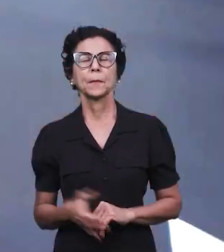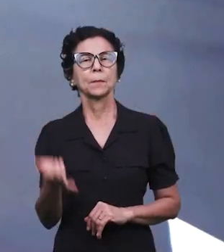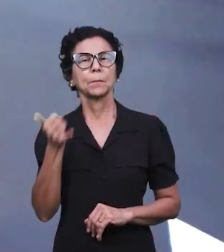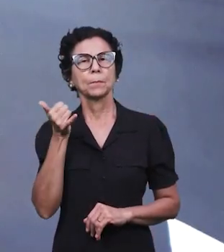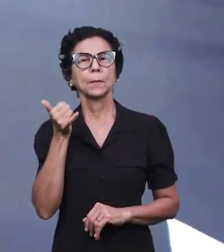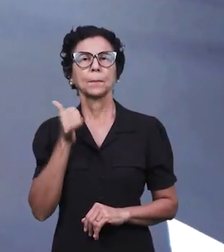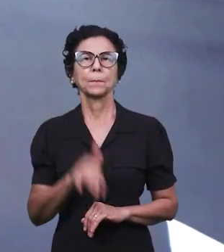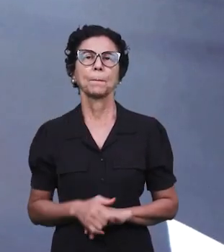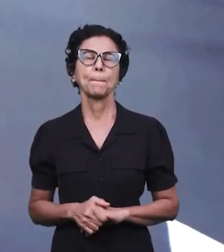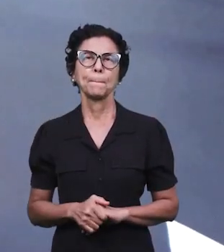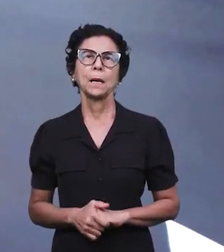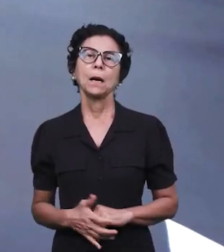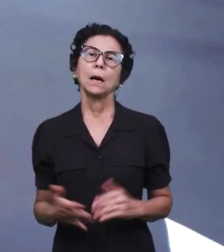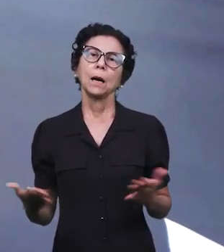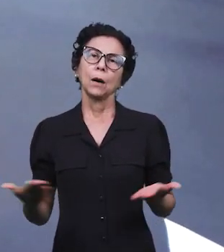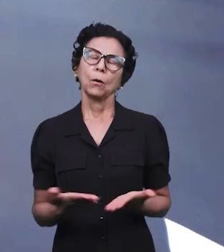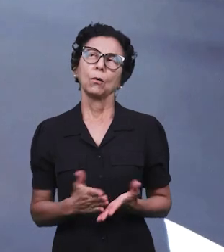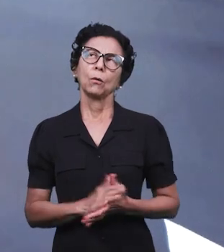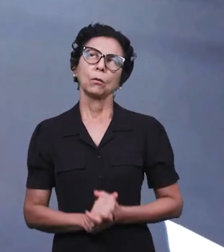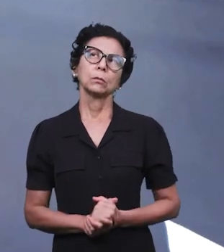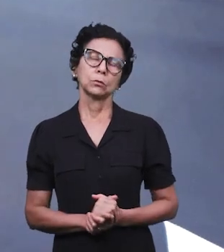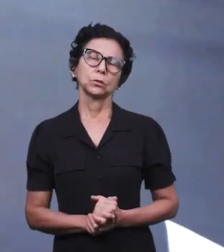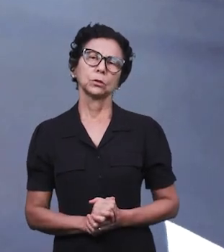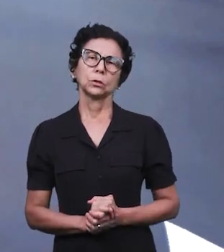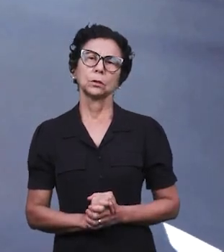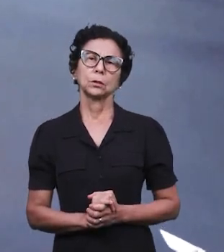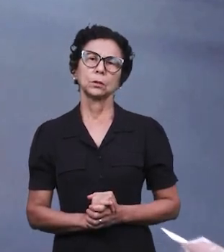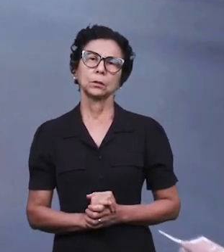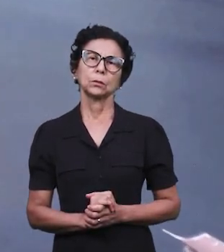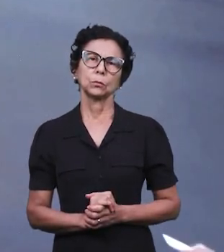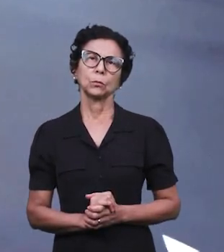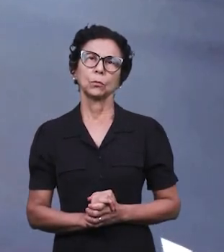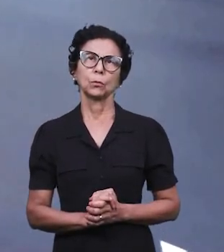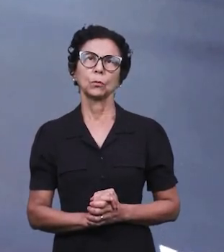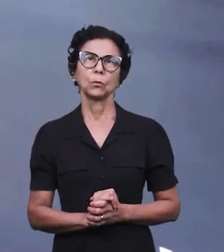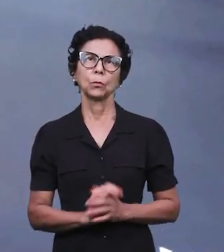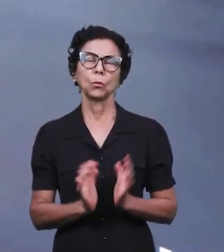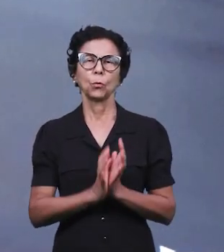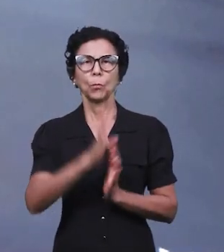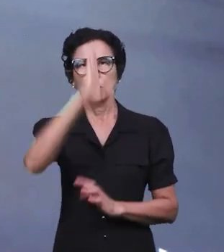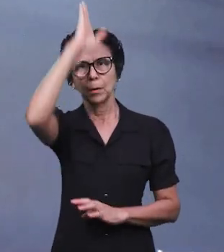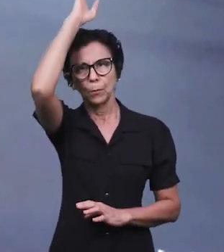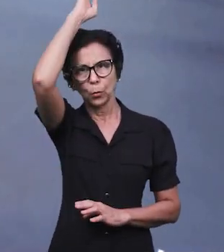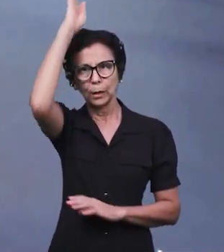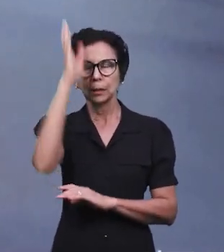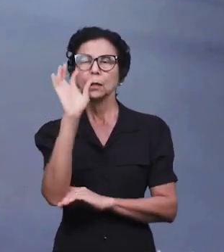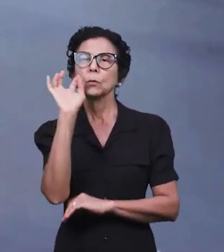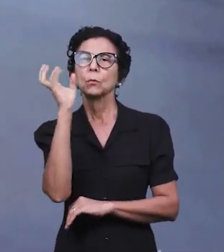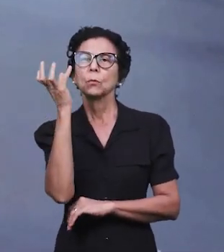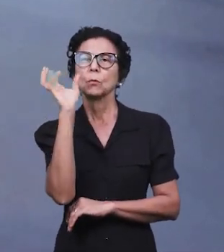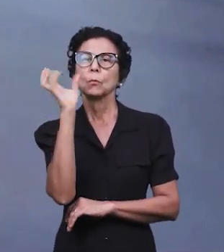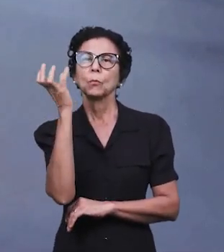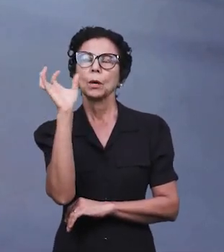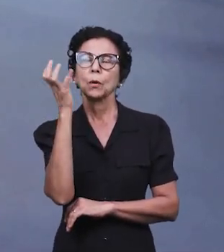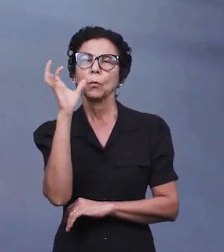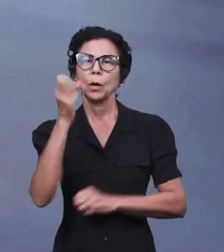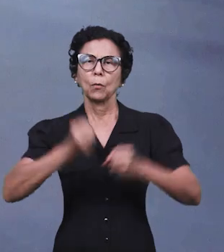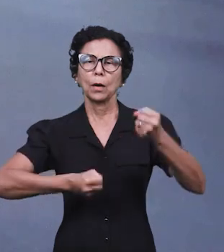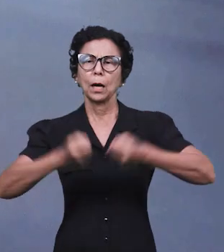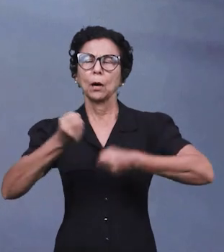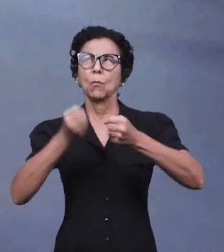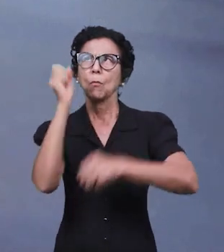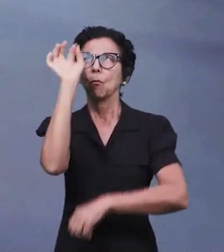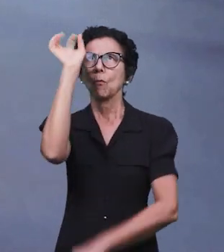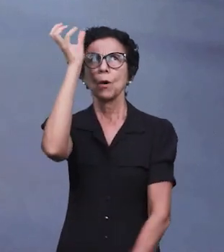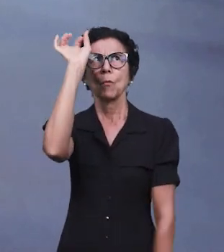várias partes de atuação, mas o bombeiro em si, ele tem a parte de ambulância, que a gente especificamente falando de primeiros